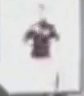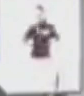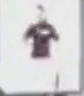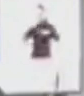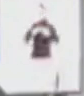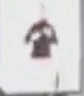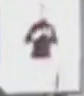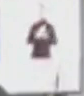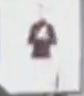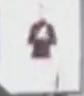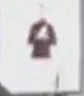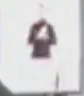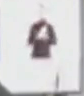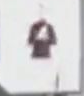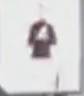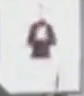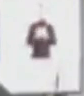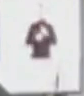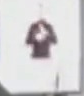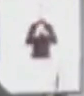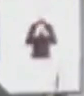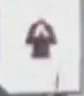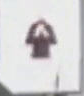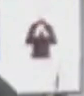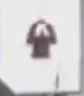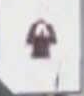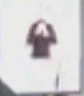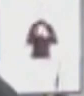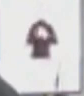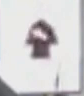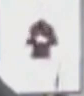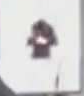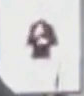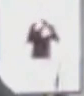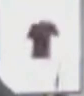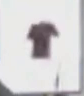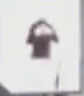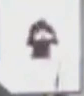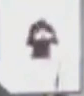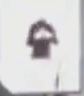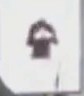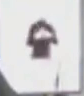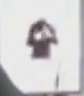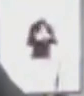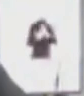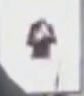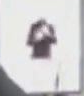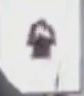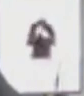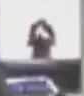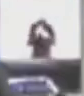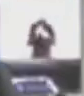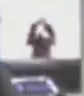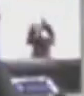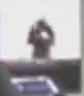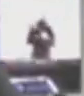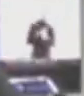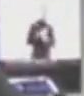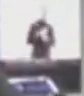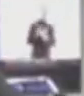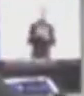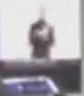2025. Esse acordo foi feito, certo? Os deputados decidiram se era melhor